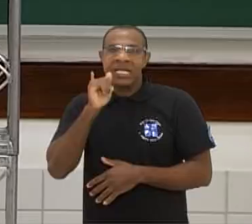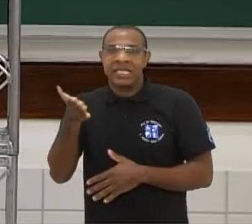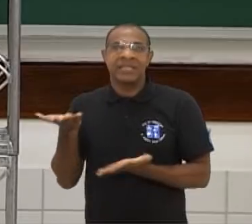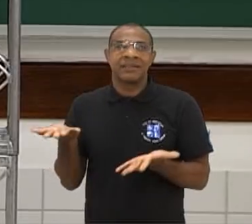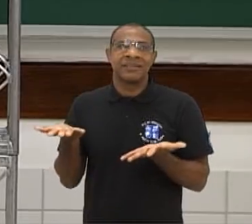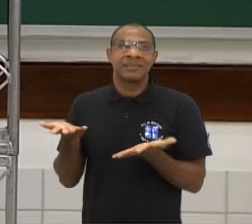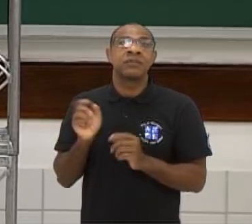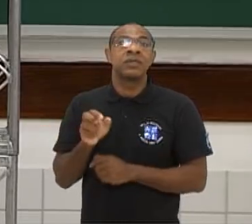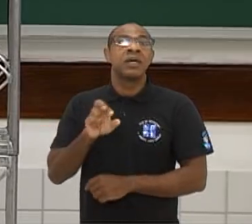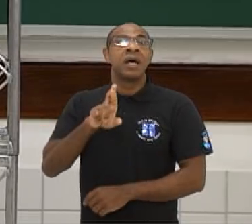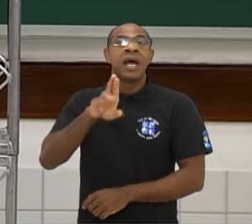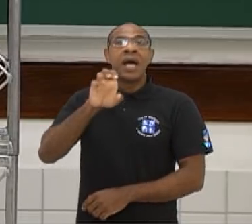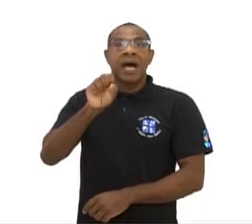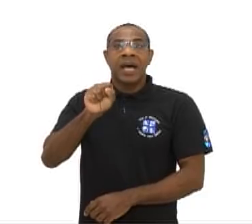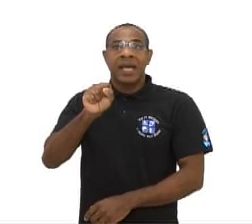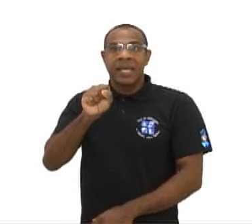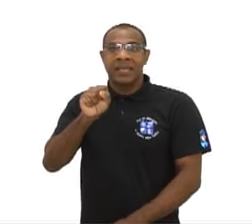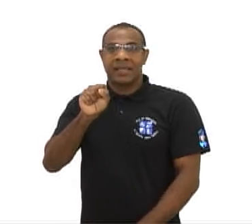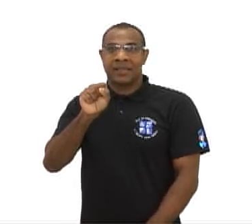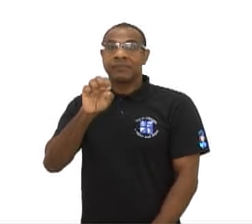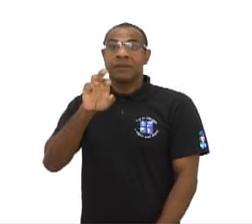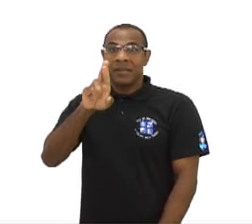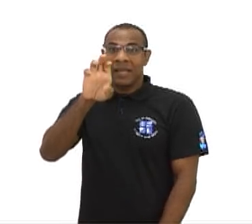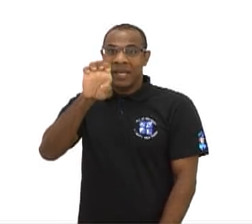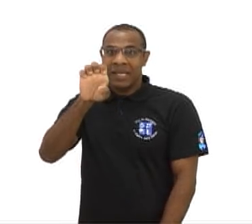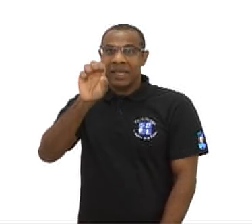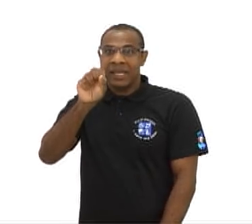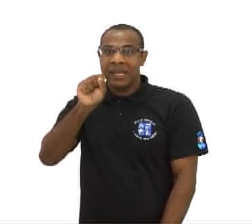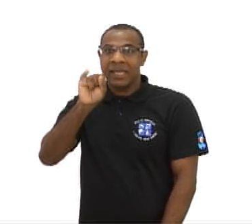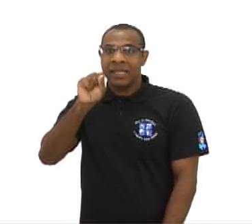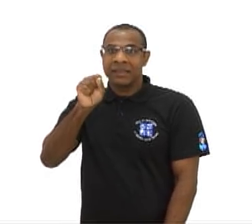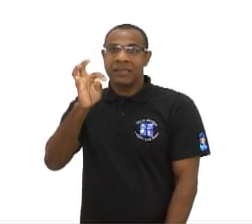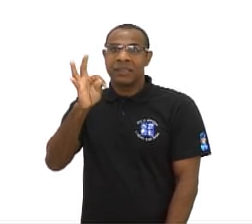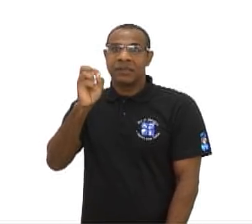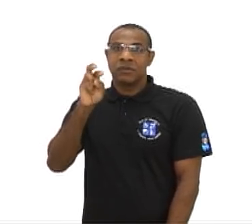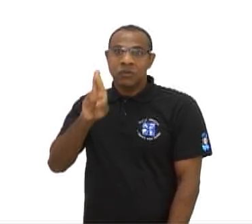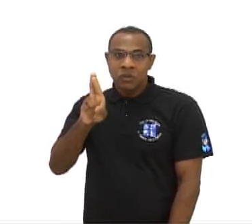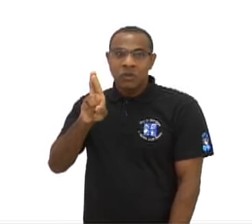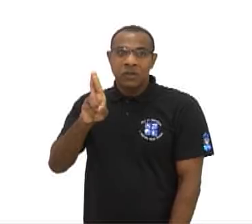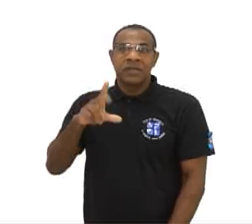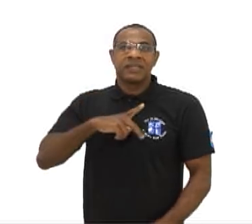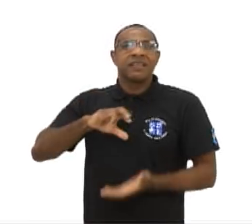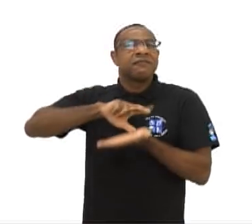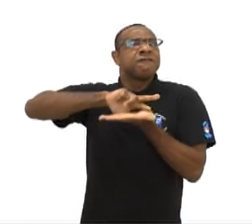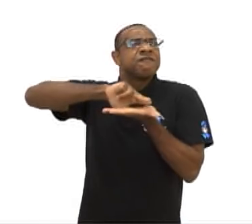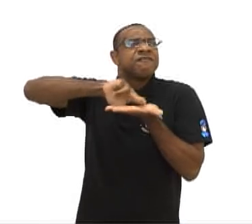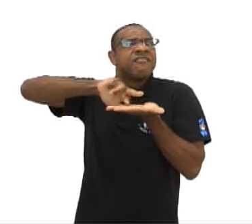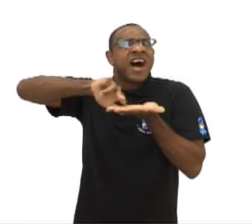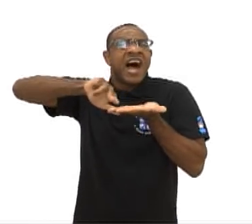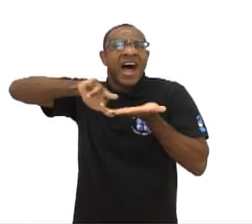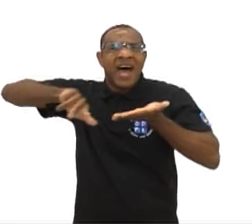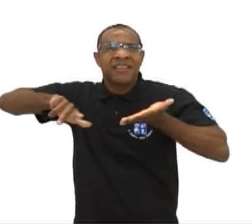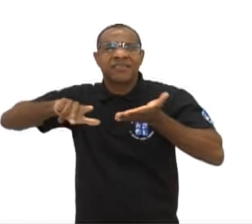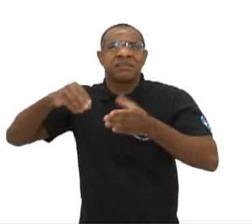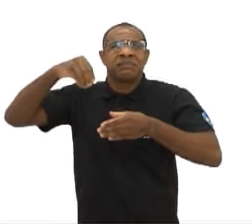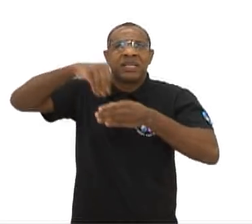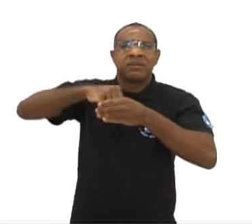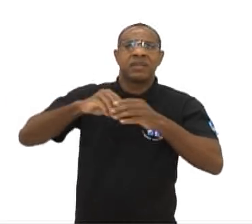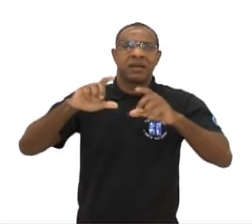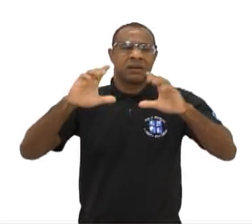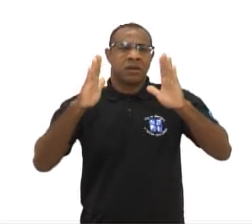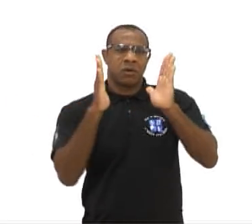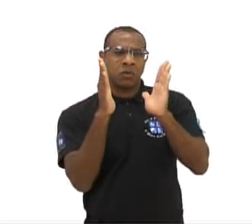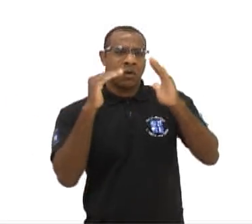é o resistor, né? A gente tem os resistores em vários dispositivos de circuito